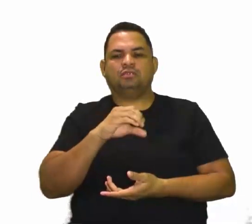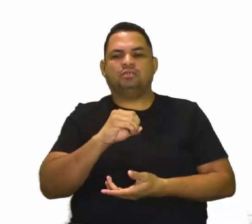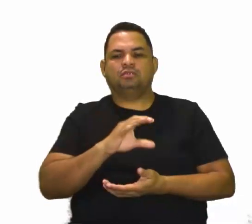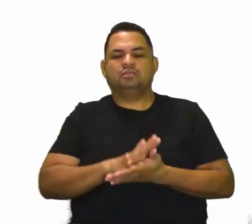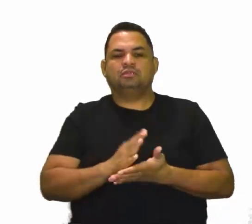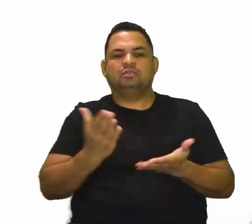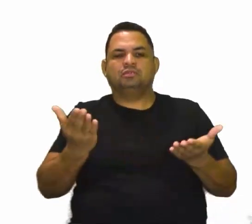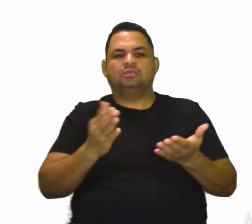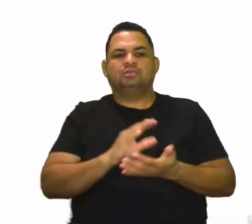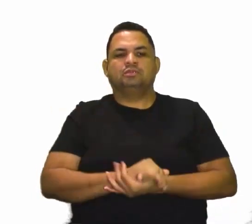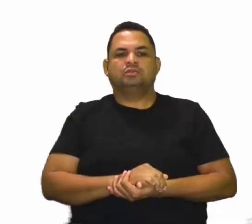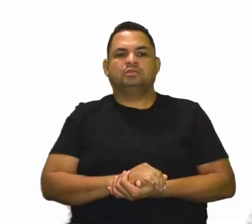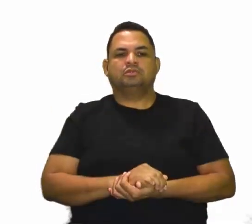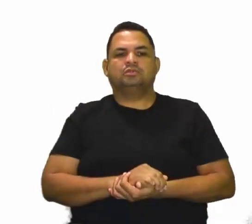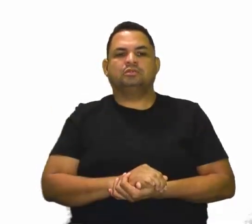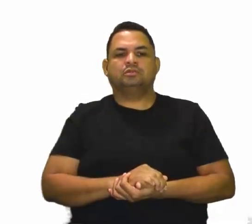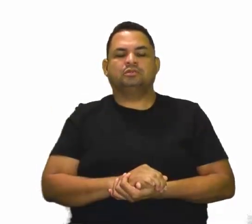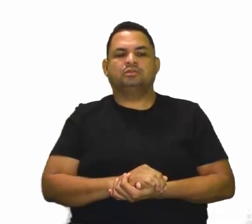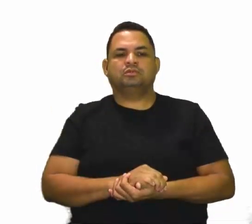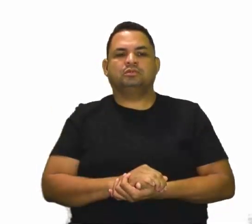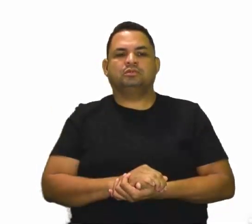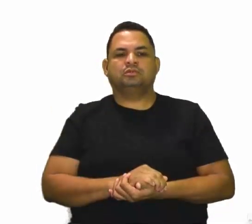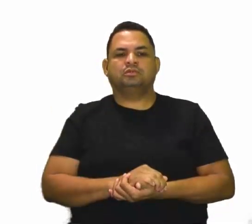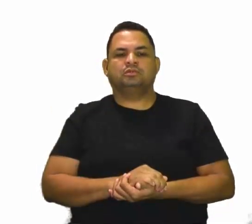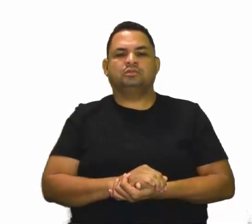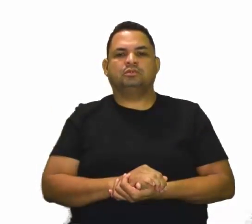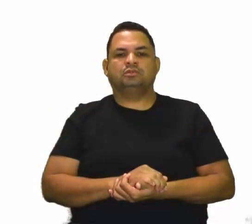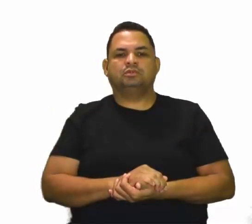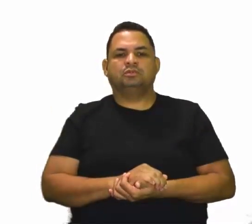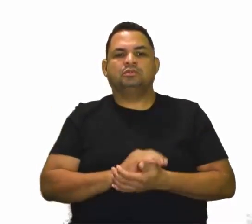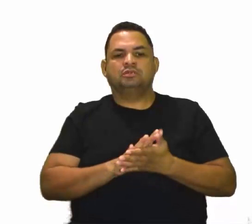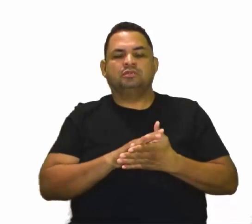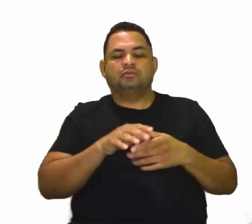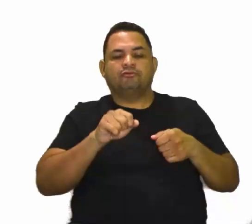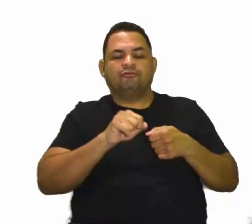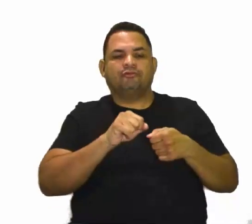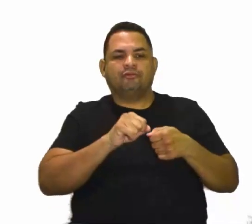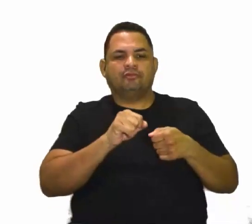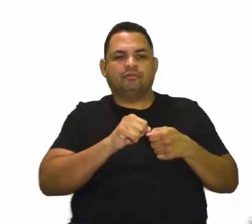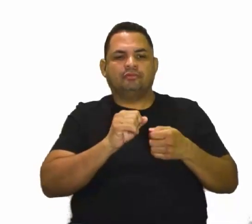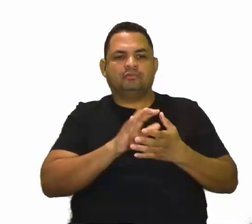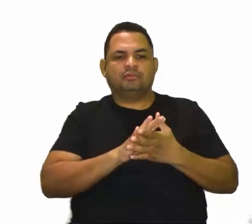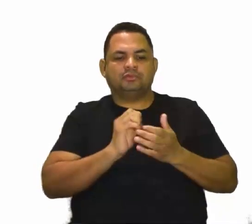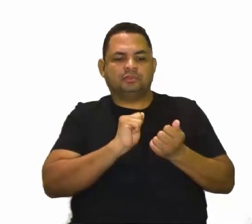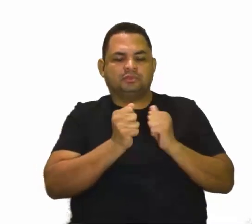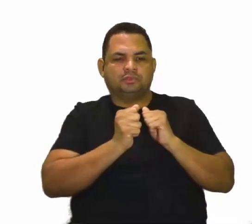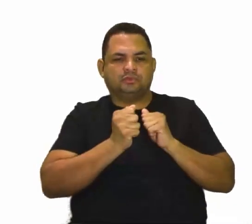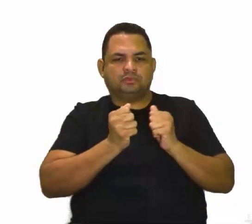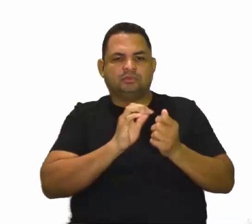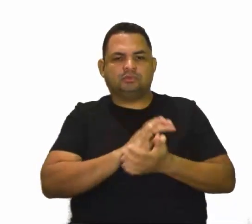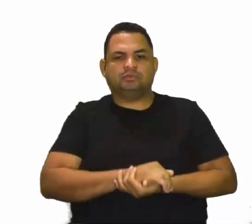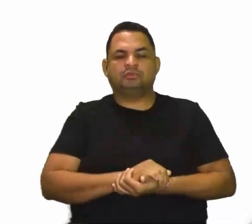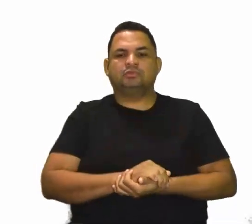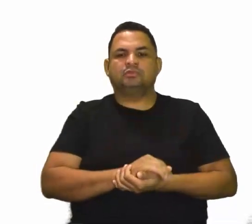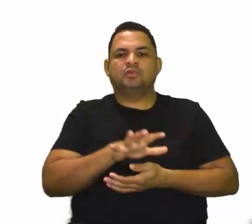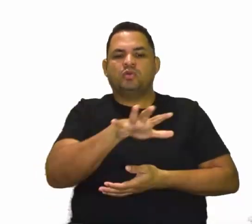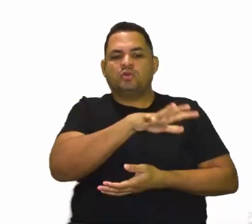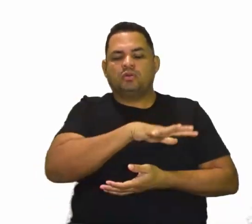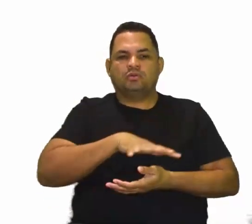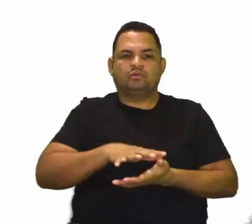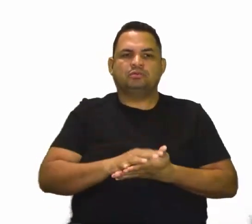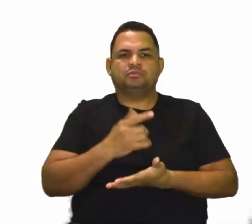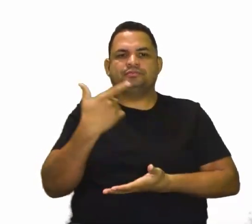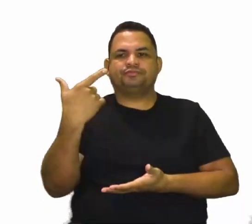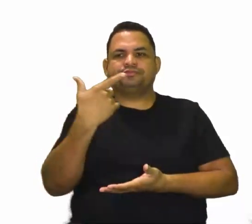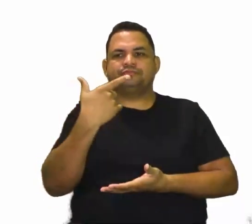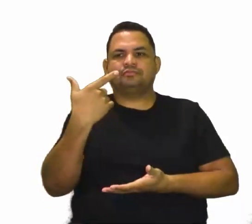os coronéis, os chamados coronéis, fazendo este controle. Vamos para a segunda